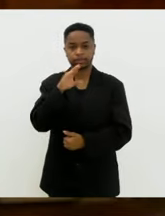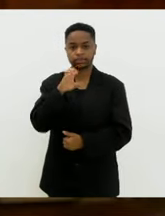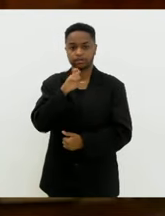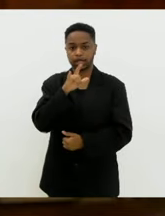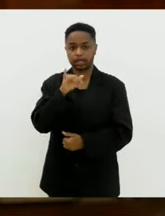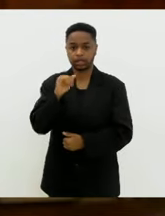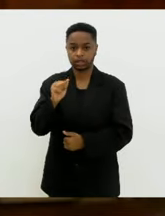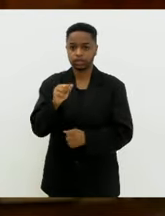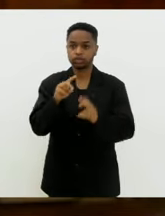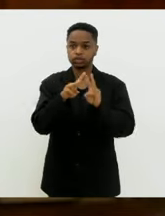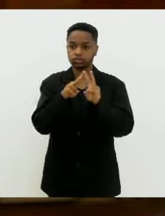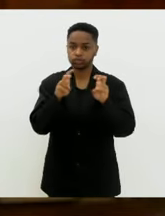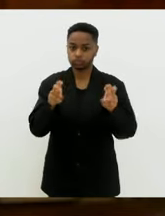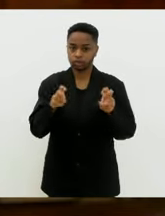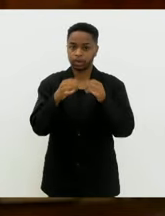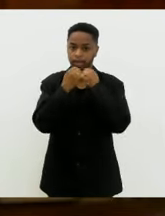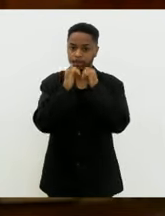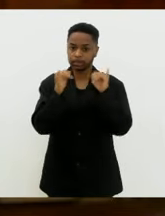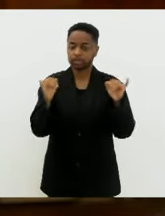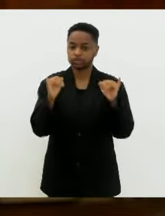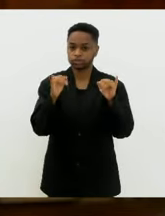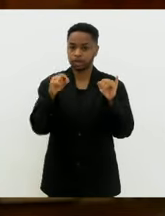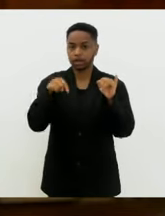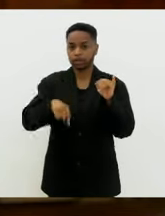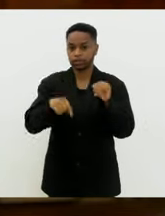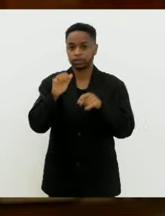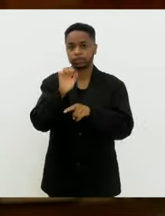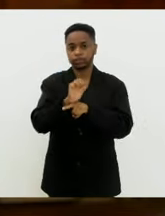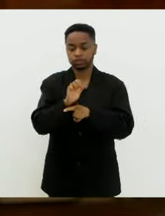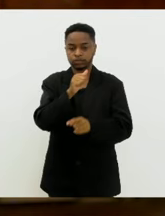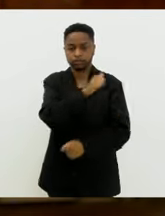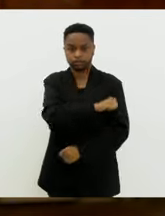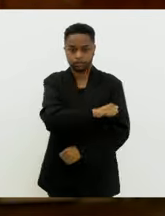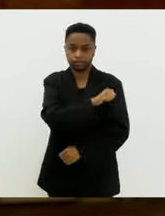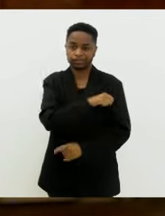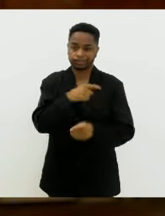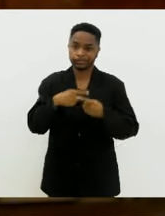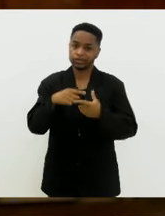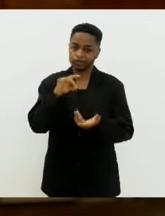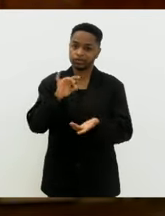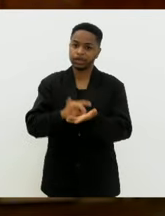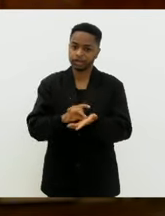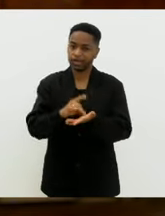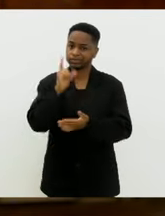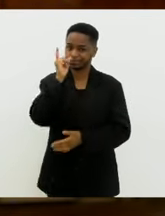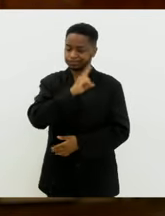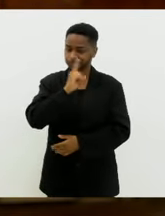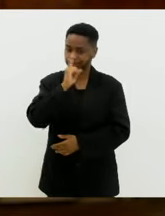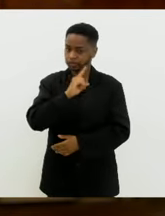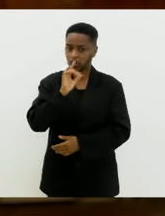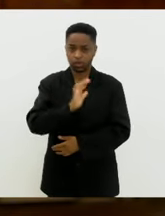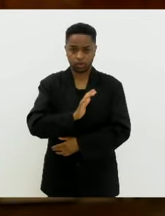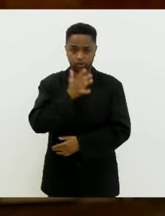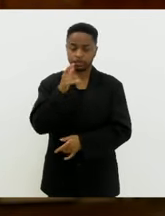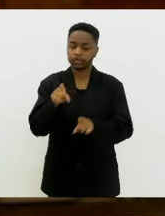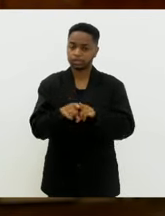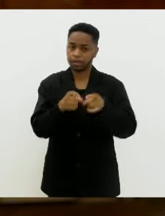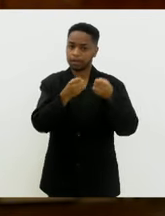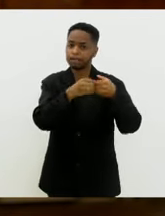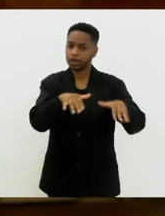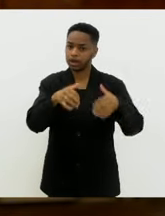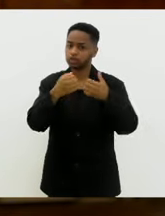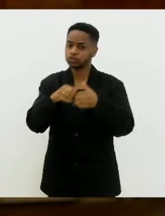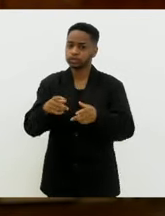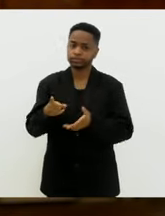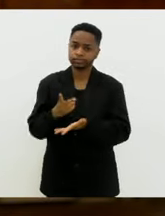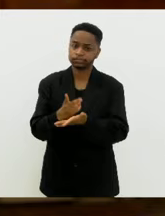relação aos serviços de energia elétrica que no estado do Rio de Janeiro realmente deixa muito a desejar e causa prejuízos constantes